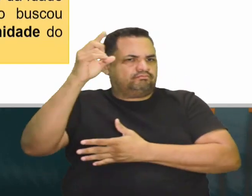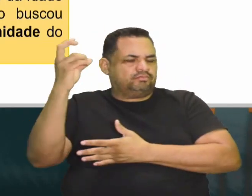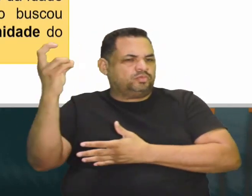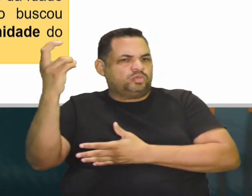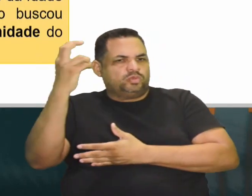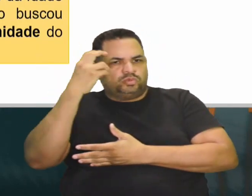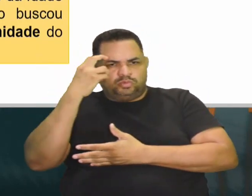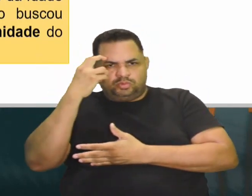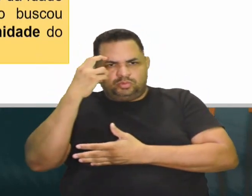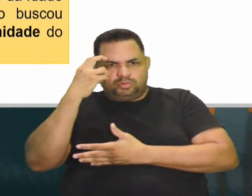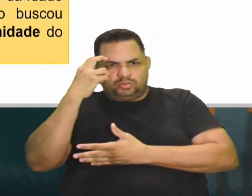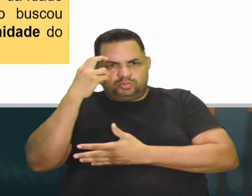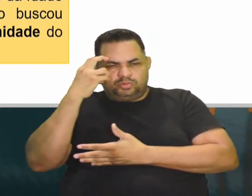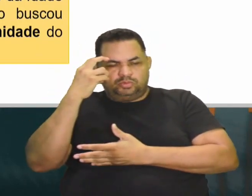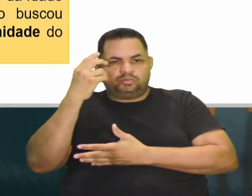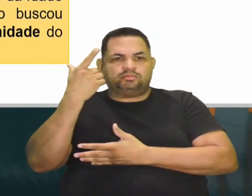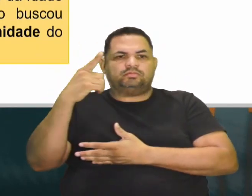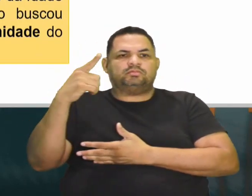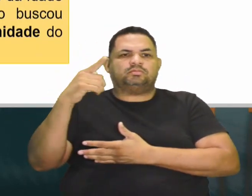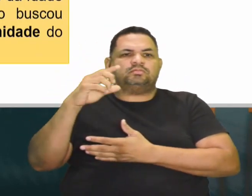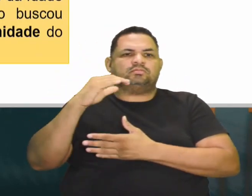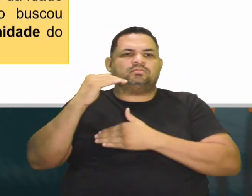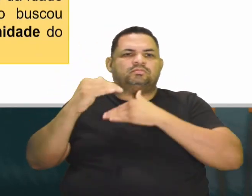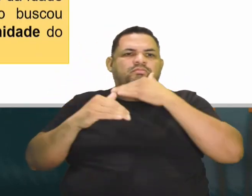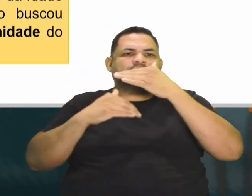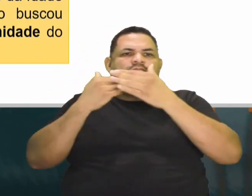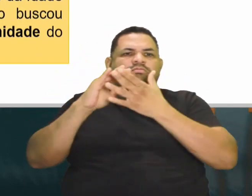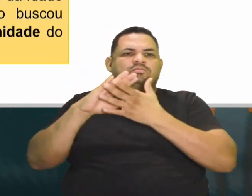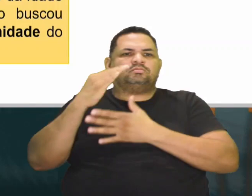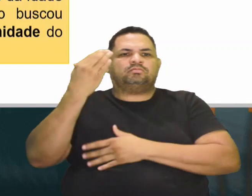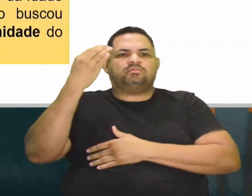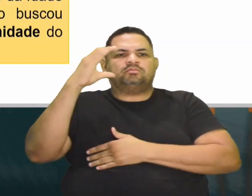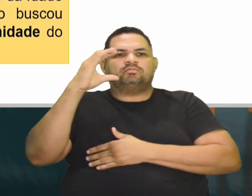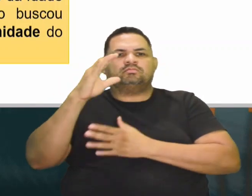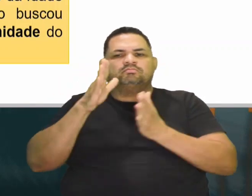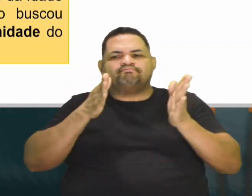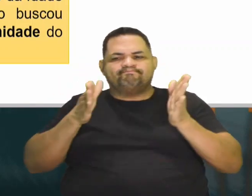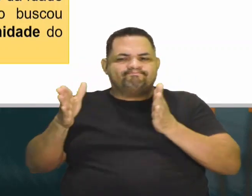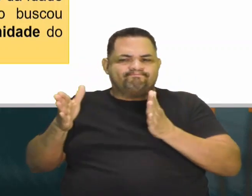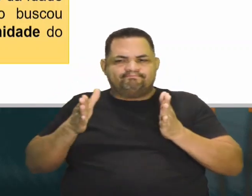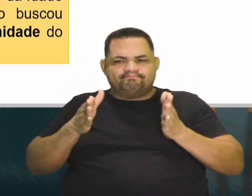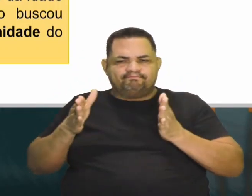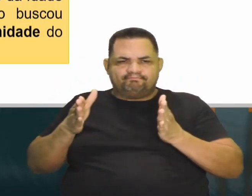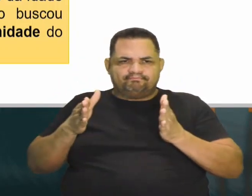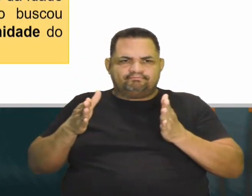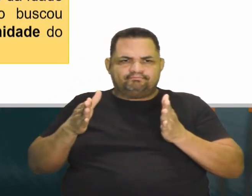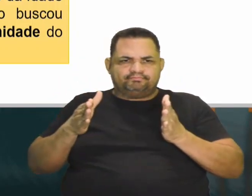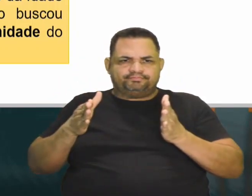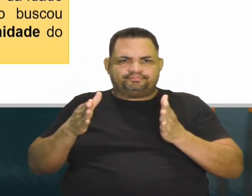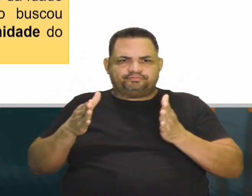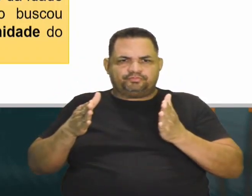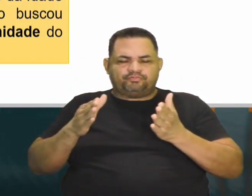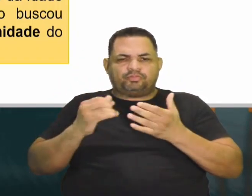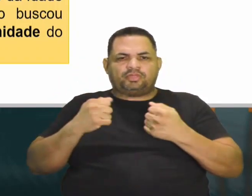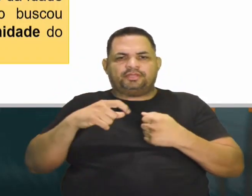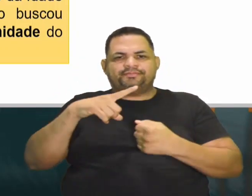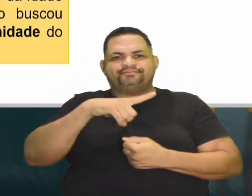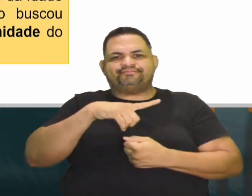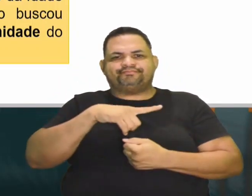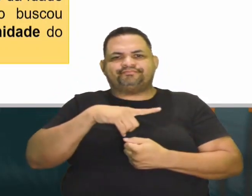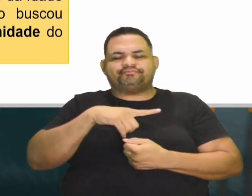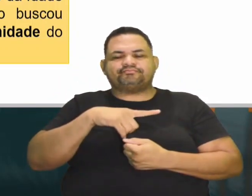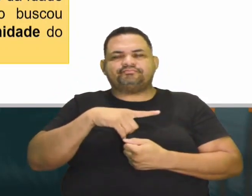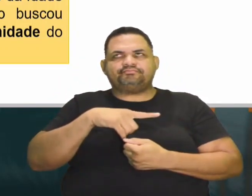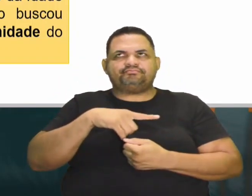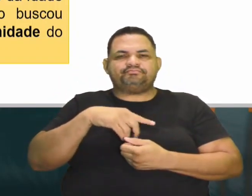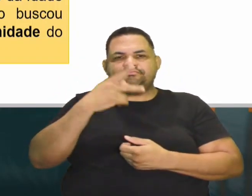cultural, não havia desenvolvimento na ciência. Então, foi um período assim, é claro, pode ter muitas pessoas